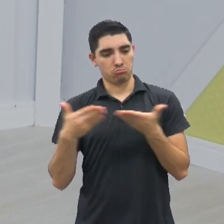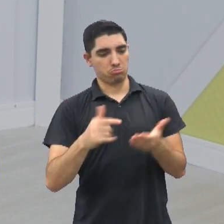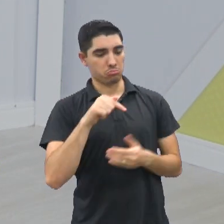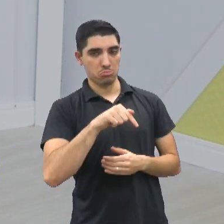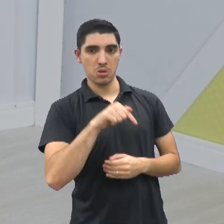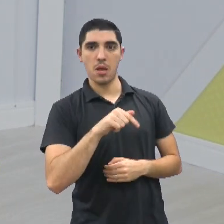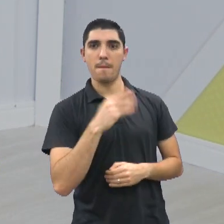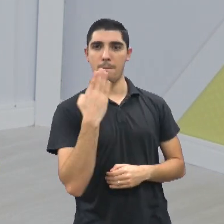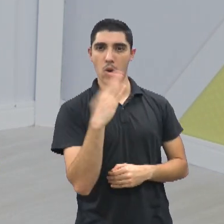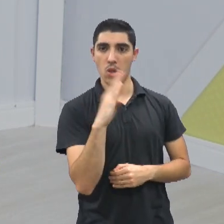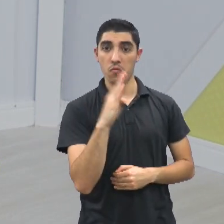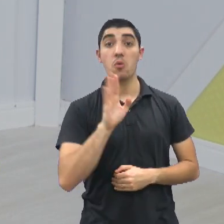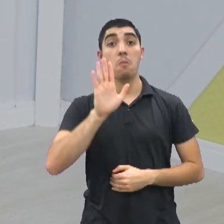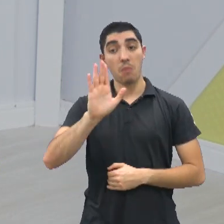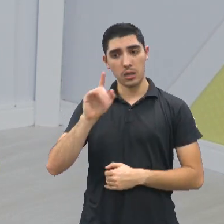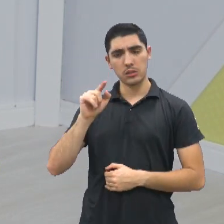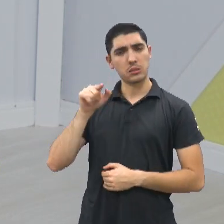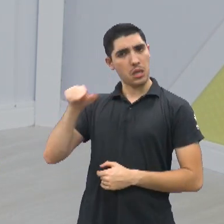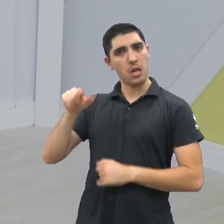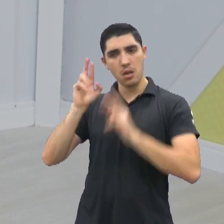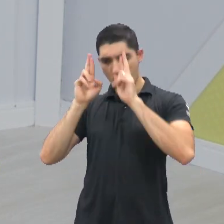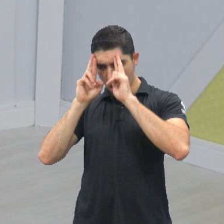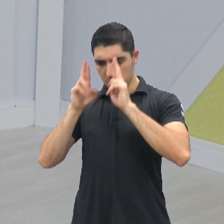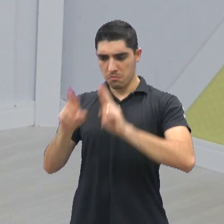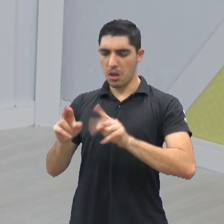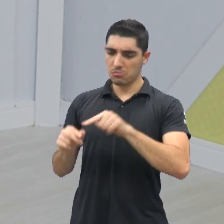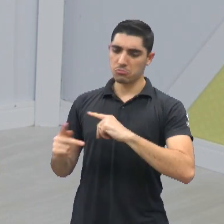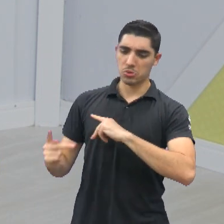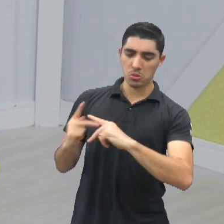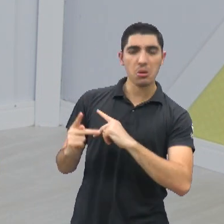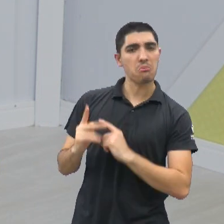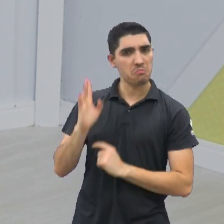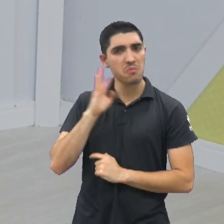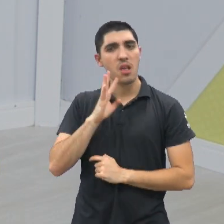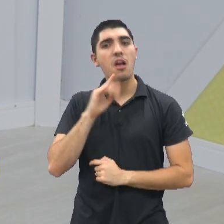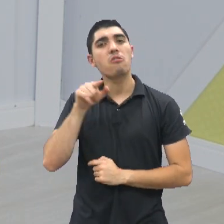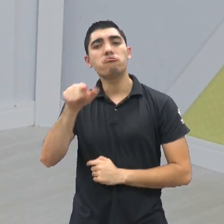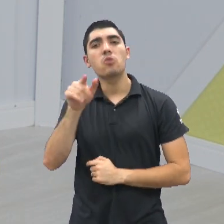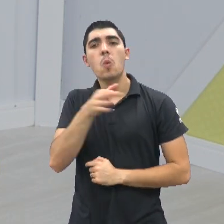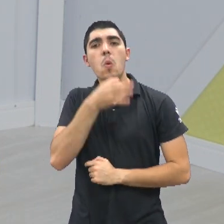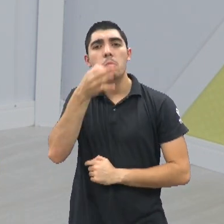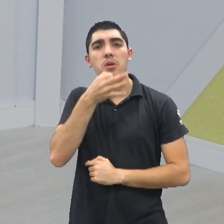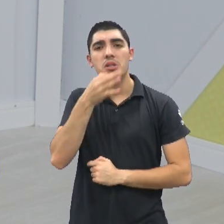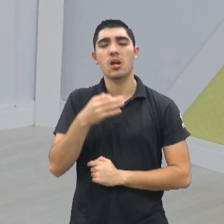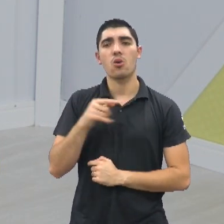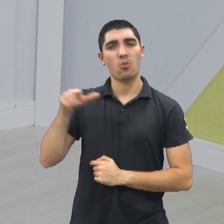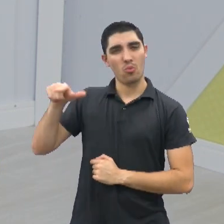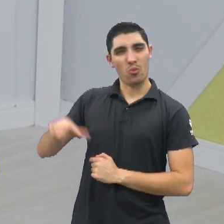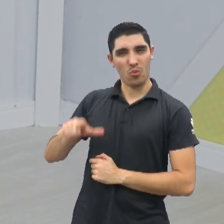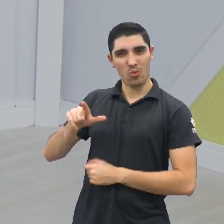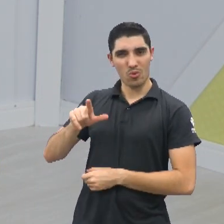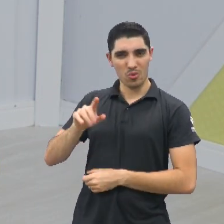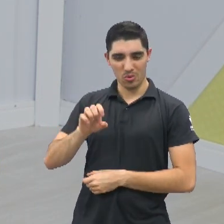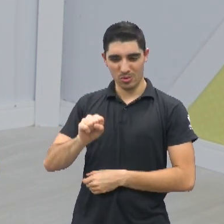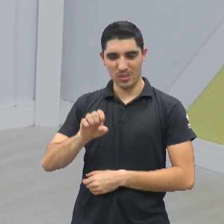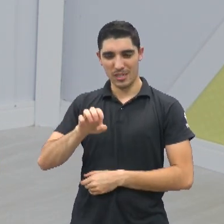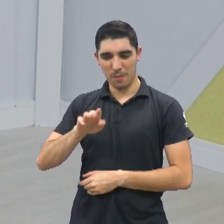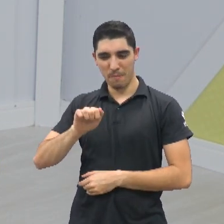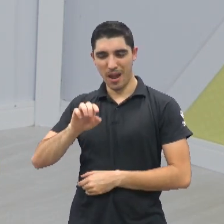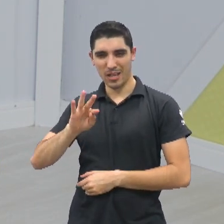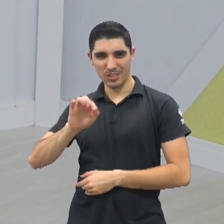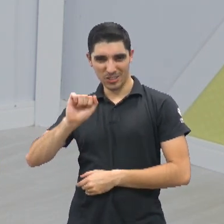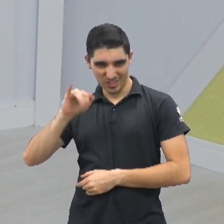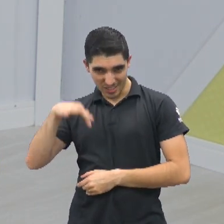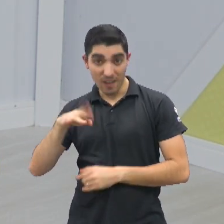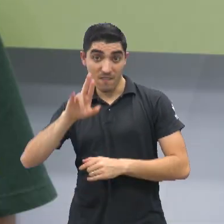pela equipe do São José como é que você vê Brunão essa esse retorno do sebastiã aqui ao ginásio Lineu de Moura obviamente vai buscar a Vitória com a sua